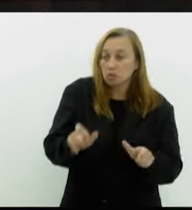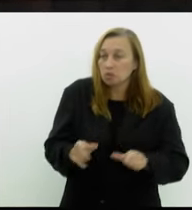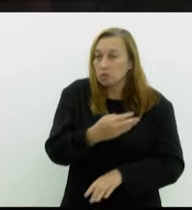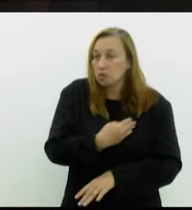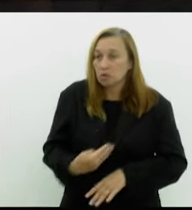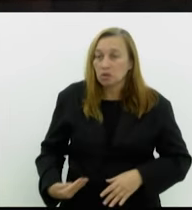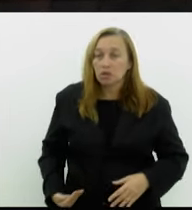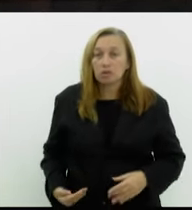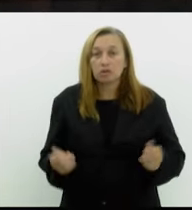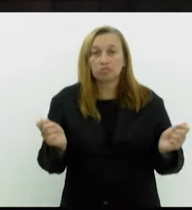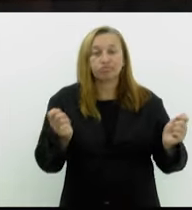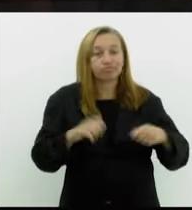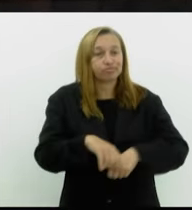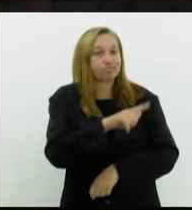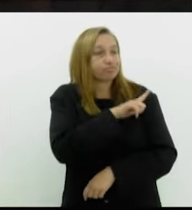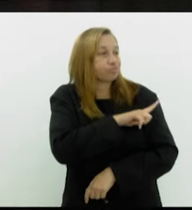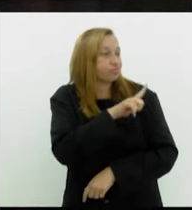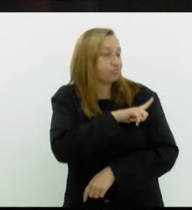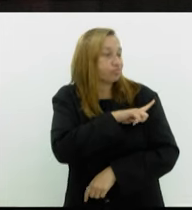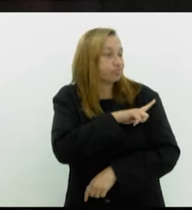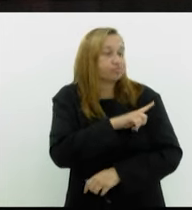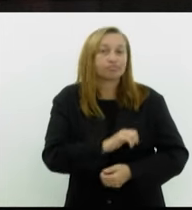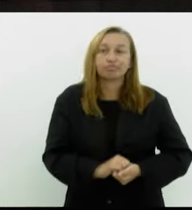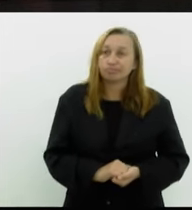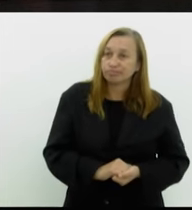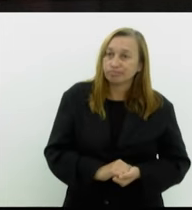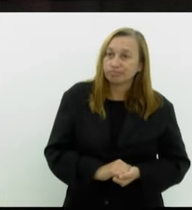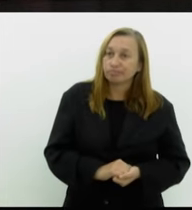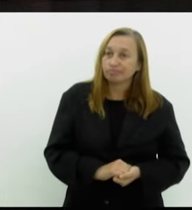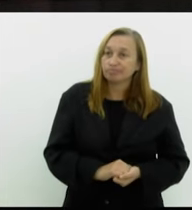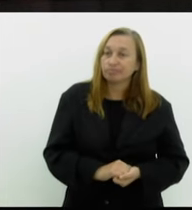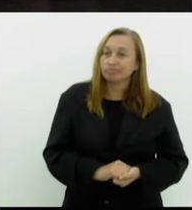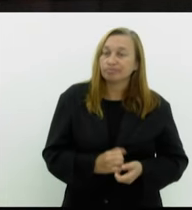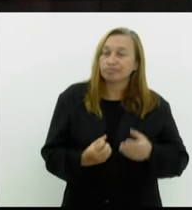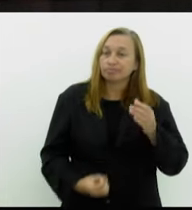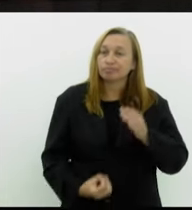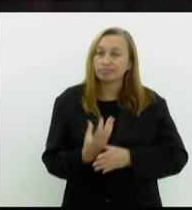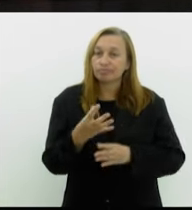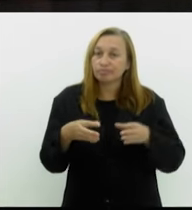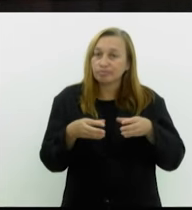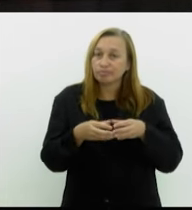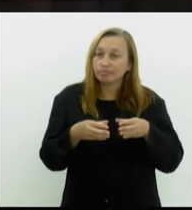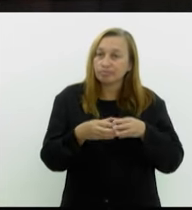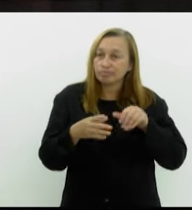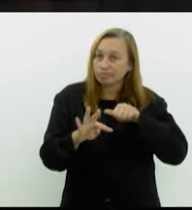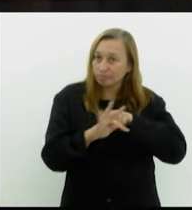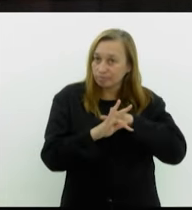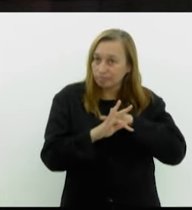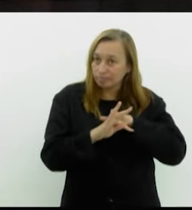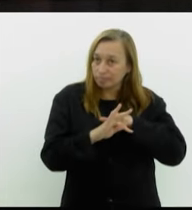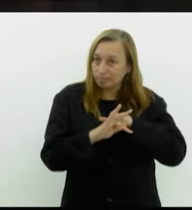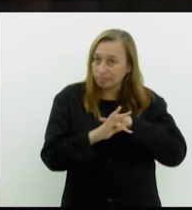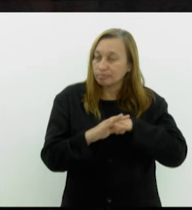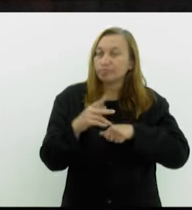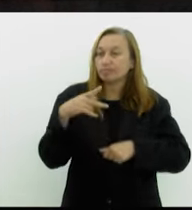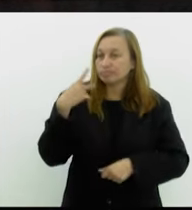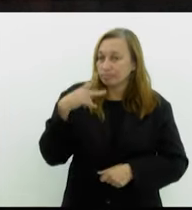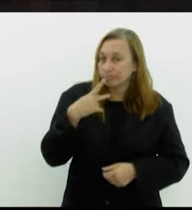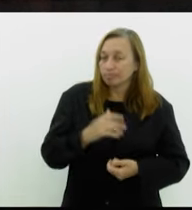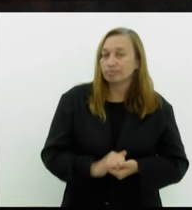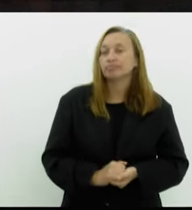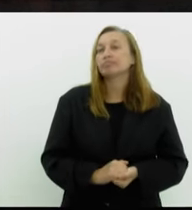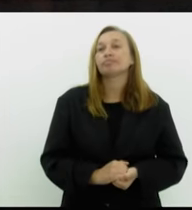de gestão, isto é, de construir equipes técnicas e políticas